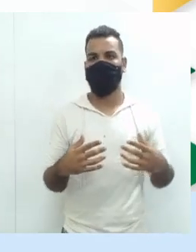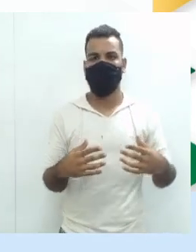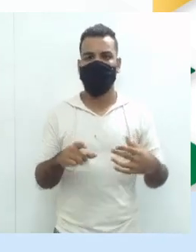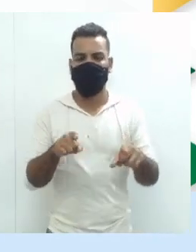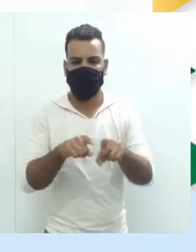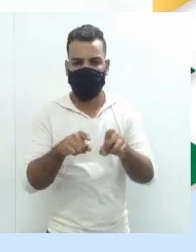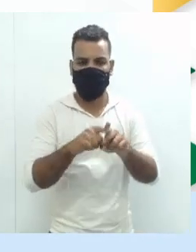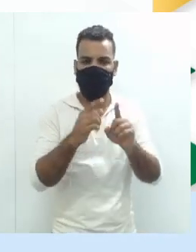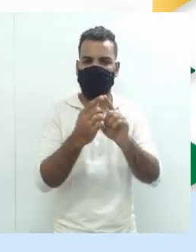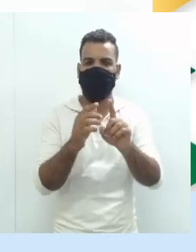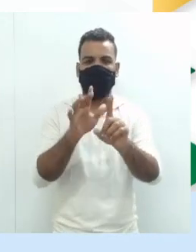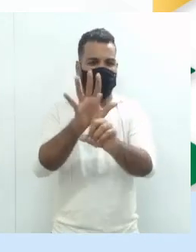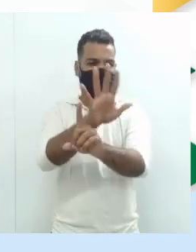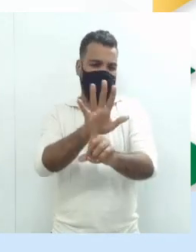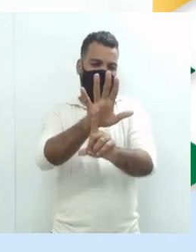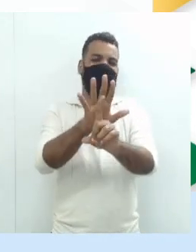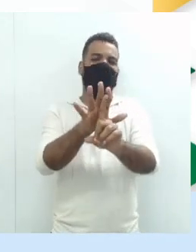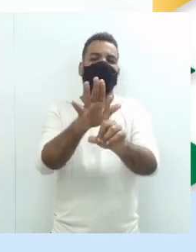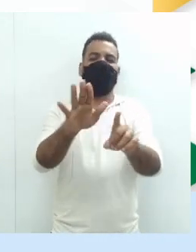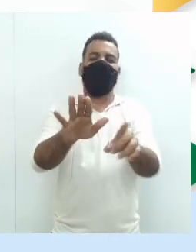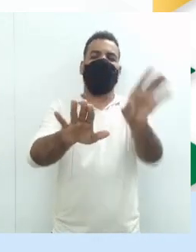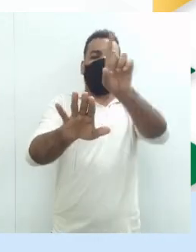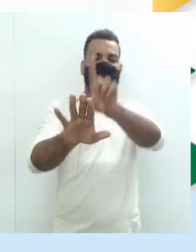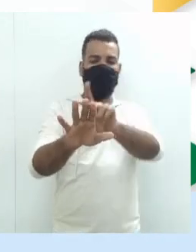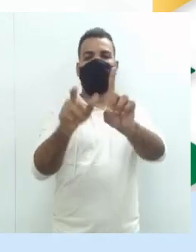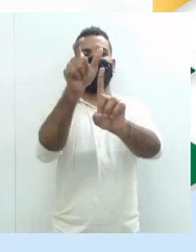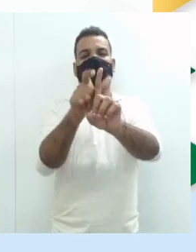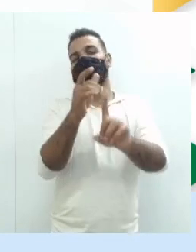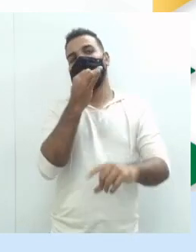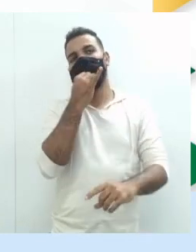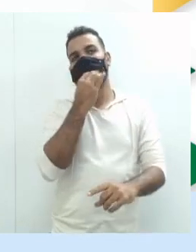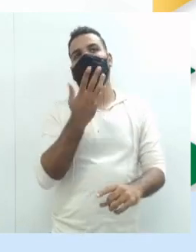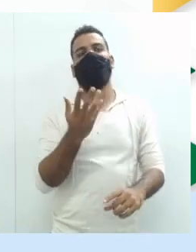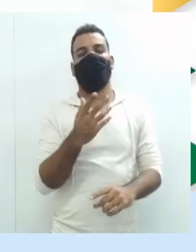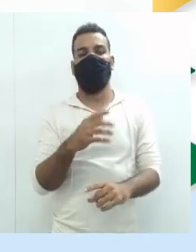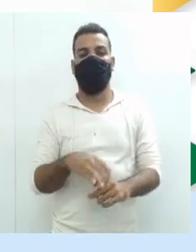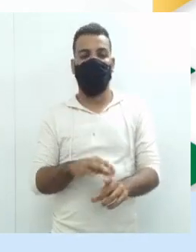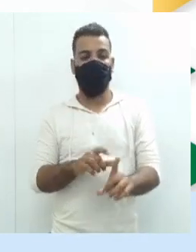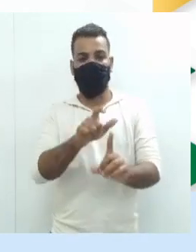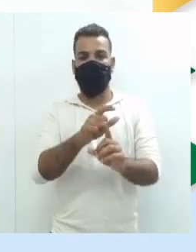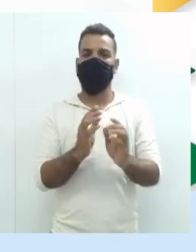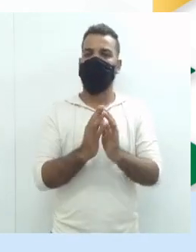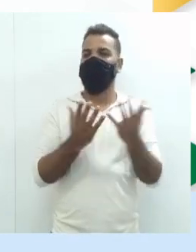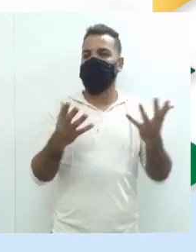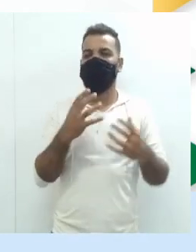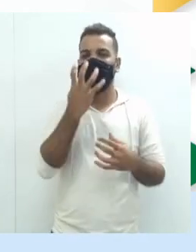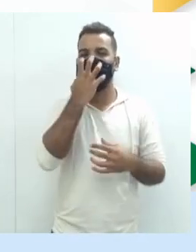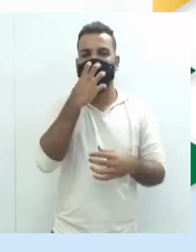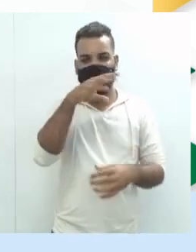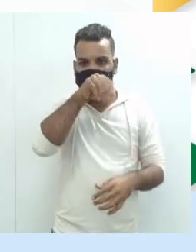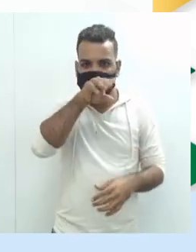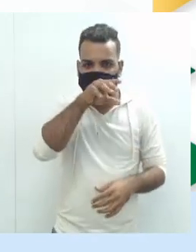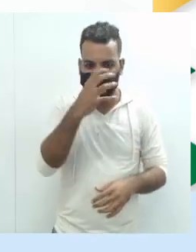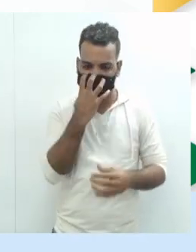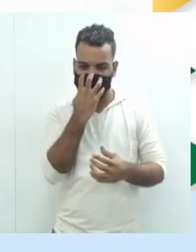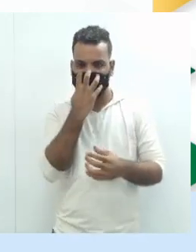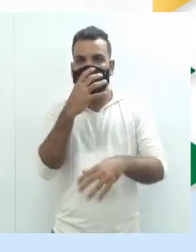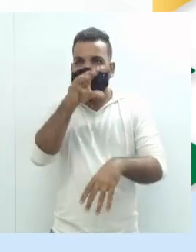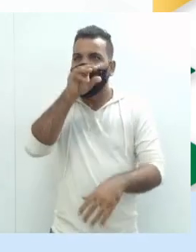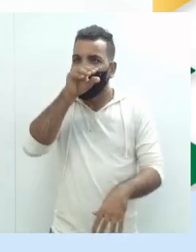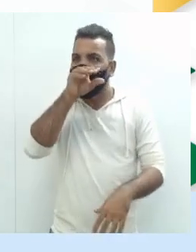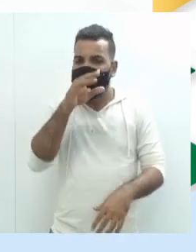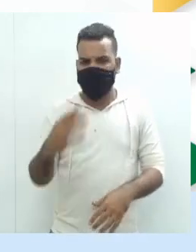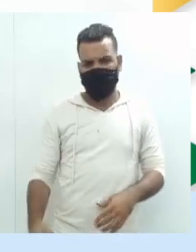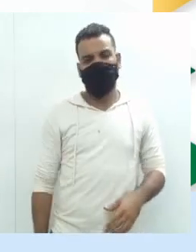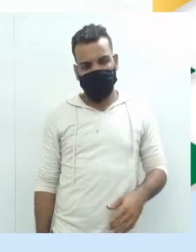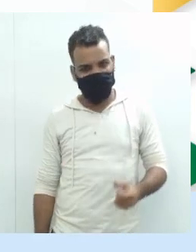Personificações também, né? Comerciais que usam personagens como animais, né? Os animais como se fossem pessoas,